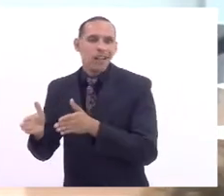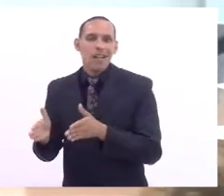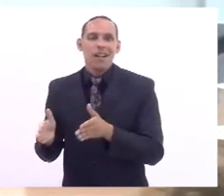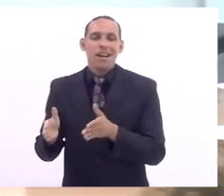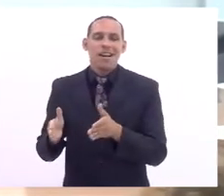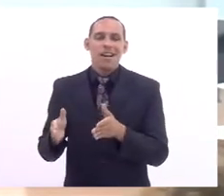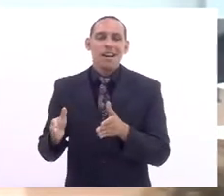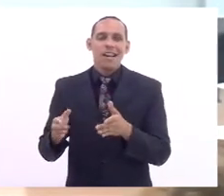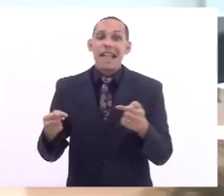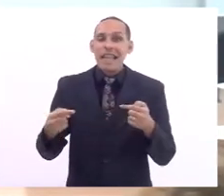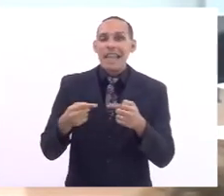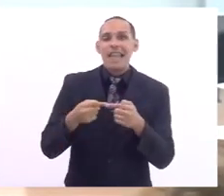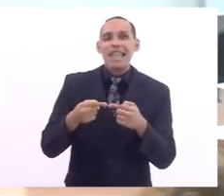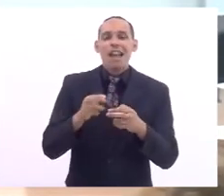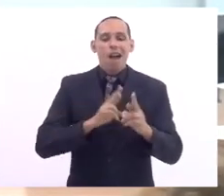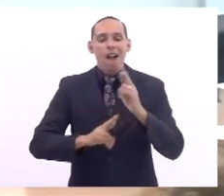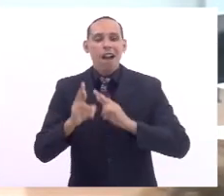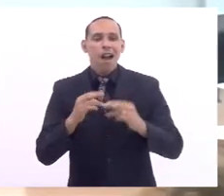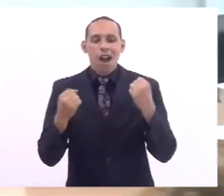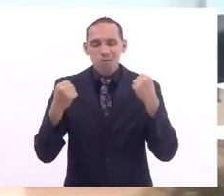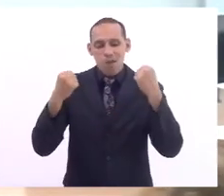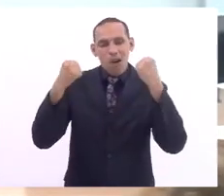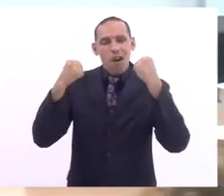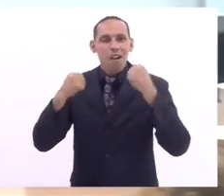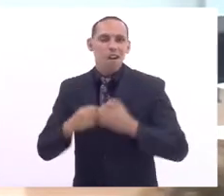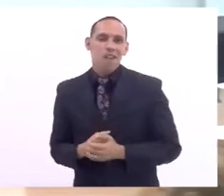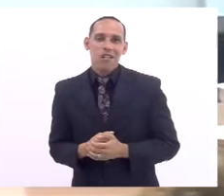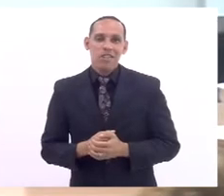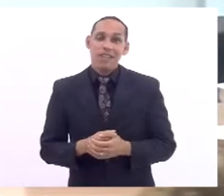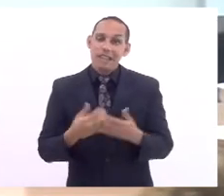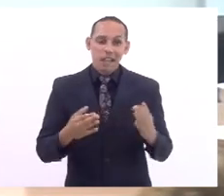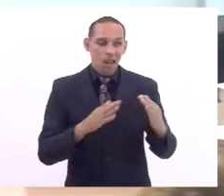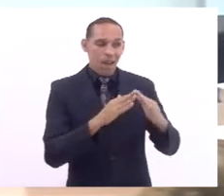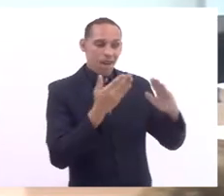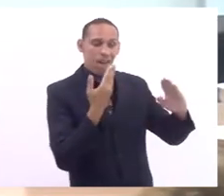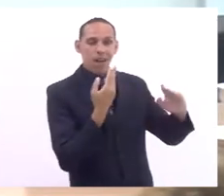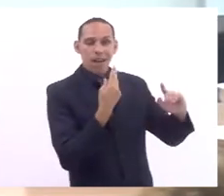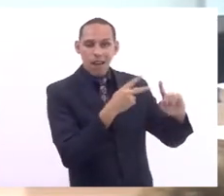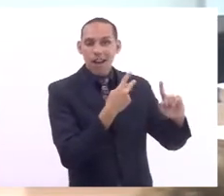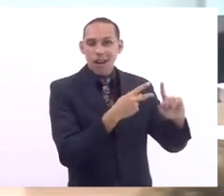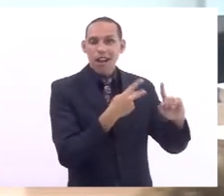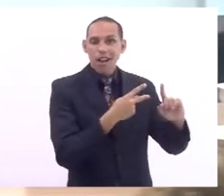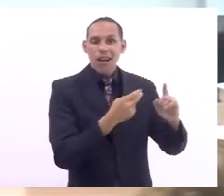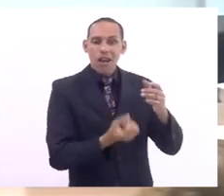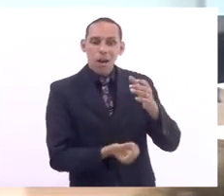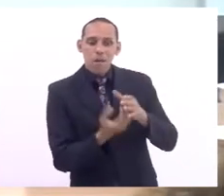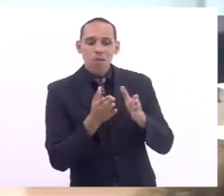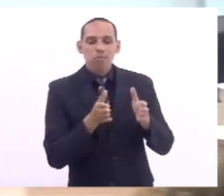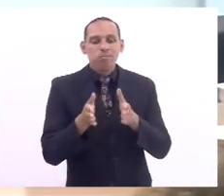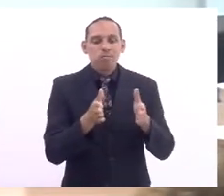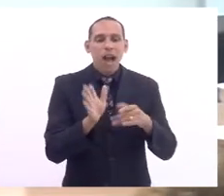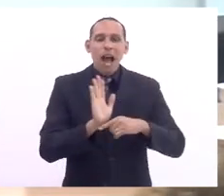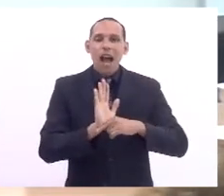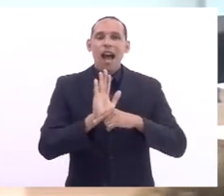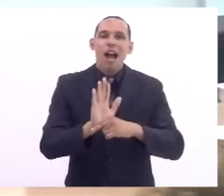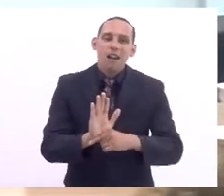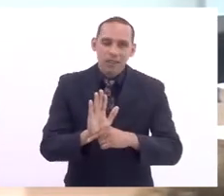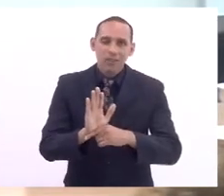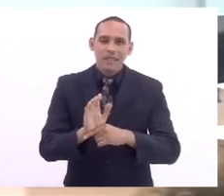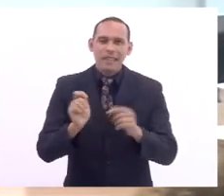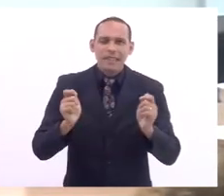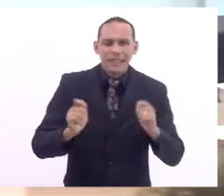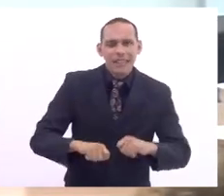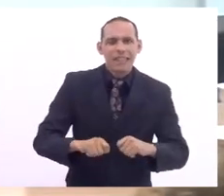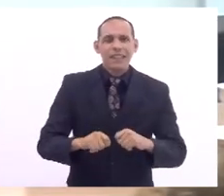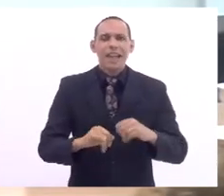passa a correlação de forças a casa hoje quando se coloca nesse lugar de produção de caminho de de possibilitar que